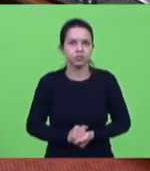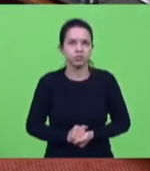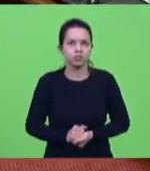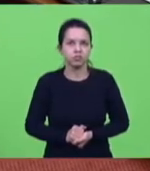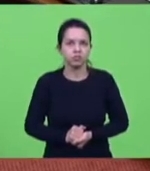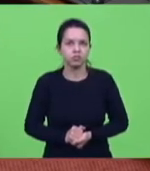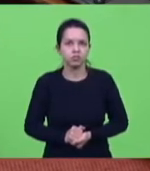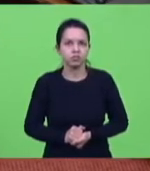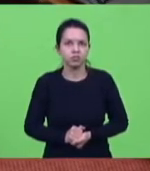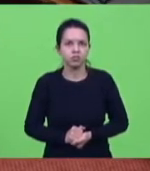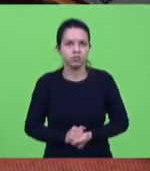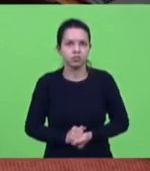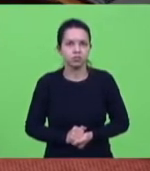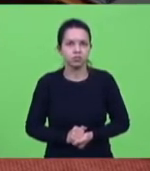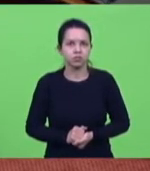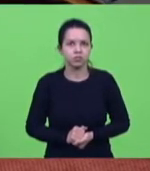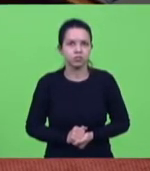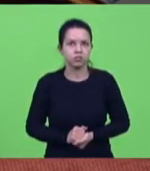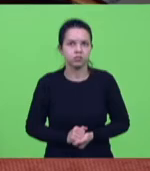Senhor presidente.